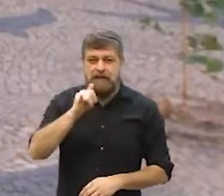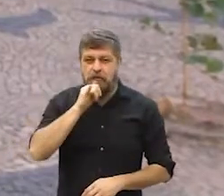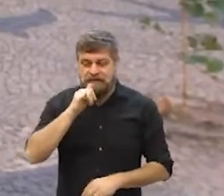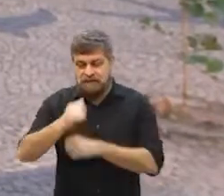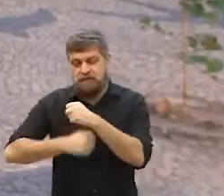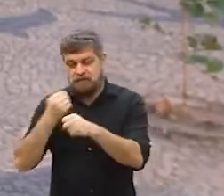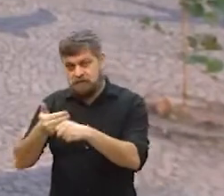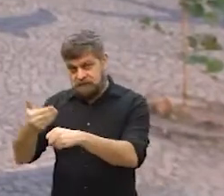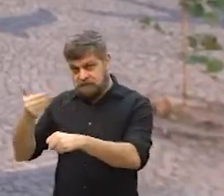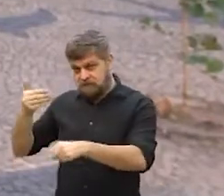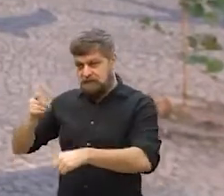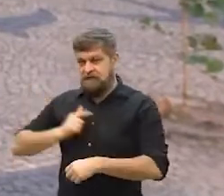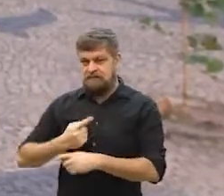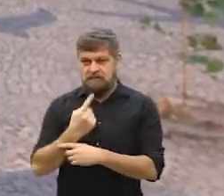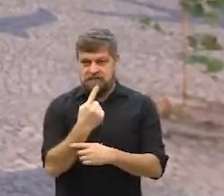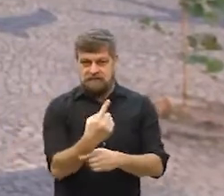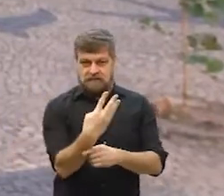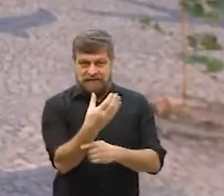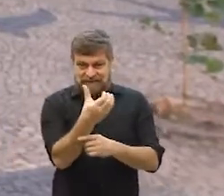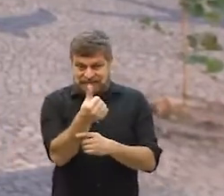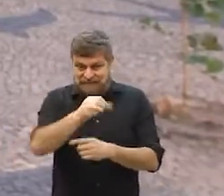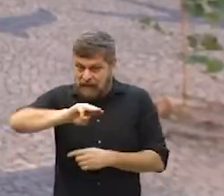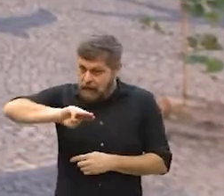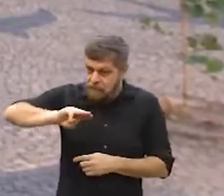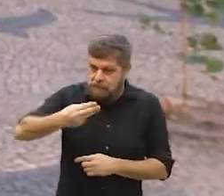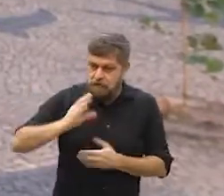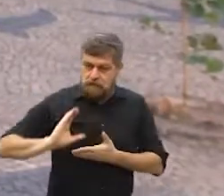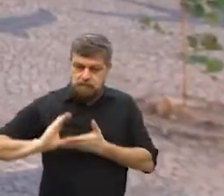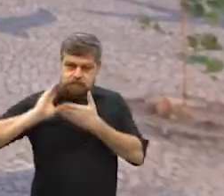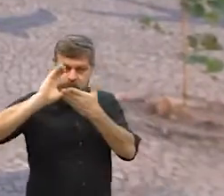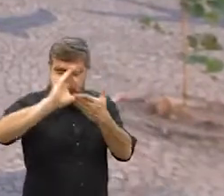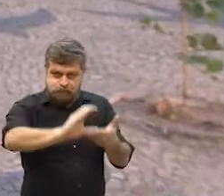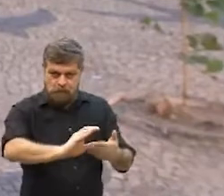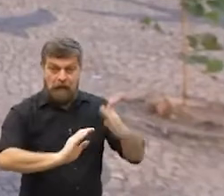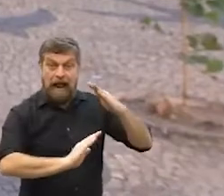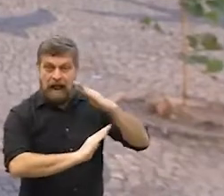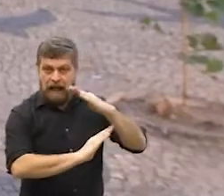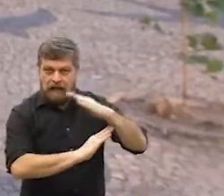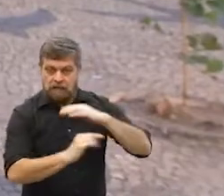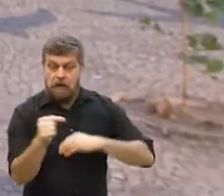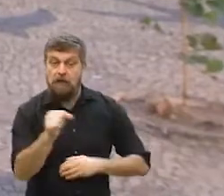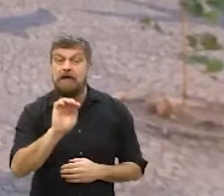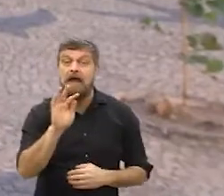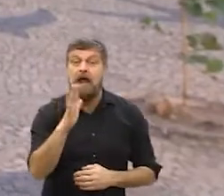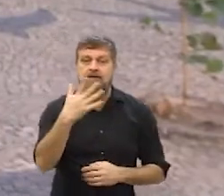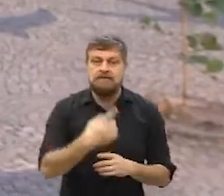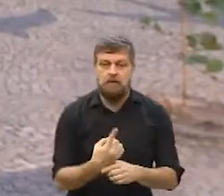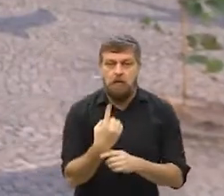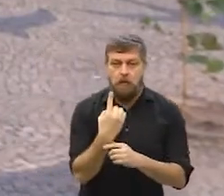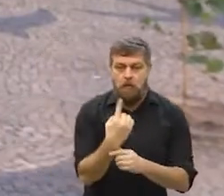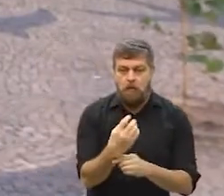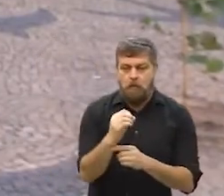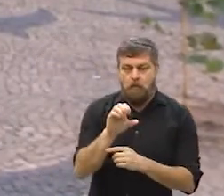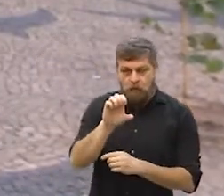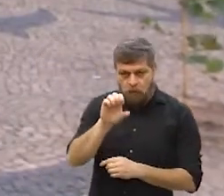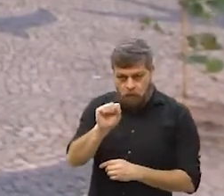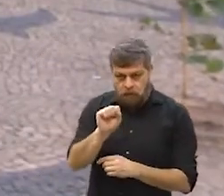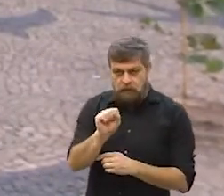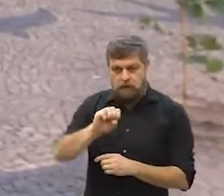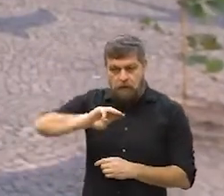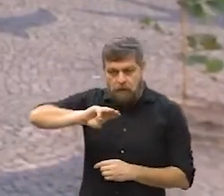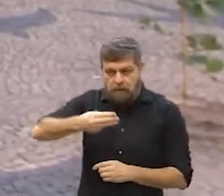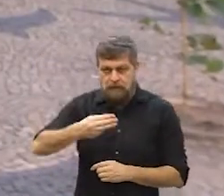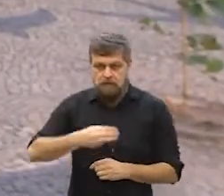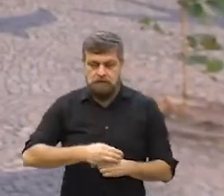no ano passado do 146 milhões de reais destinados à Câmara 108 milhões